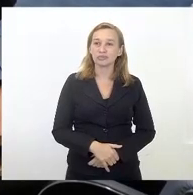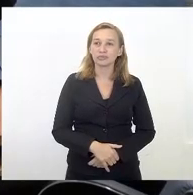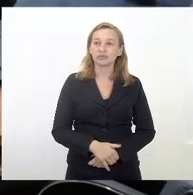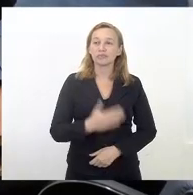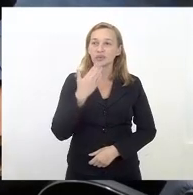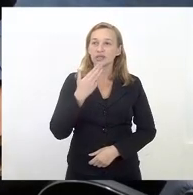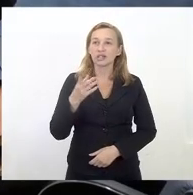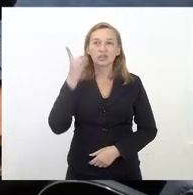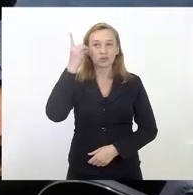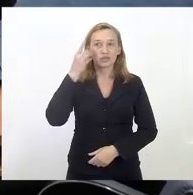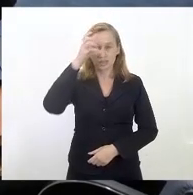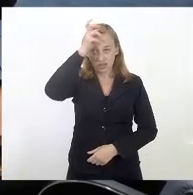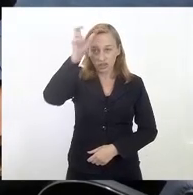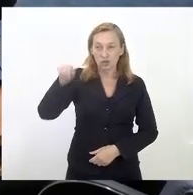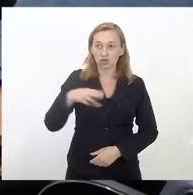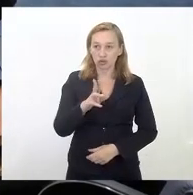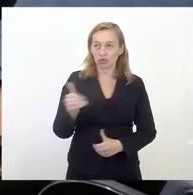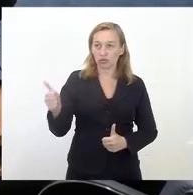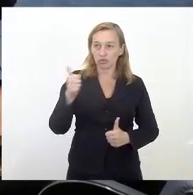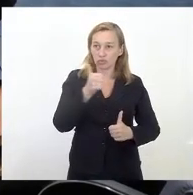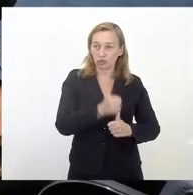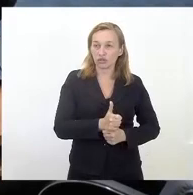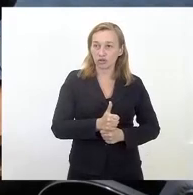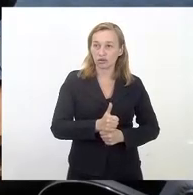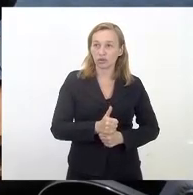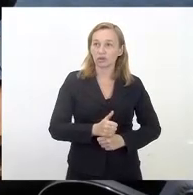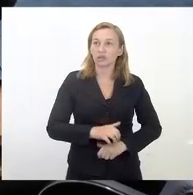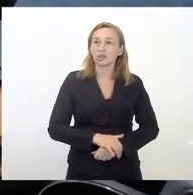para presidir o expediente final